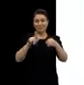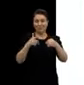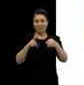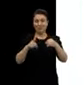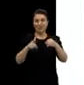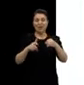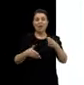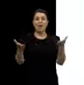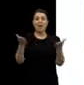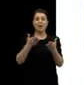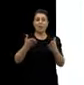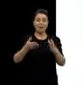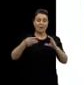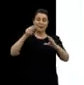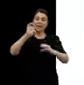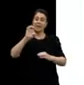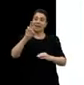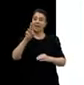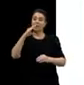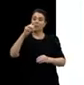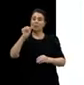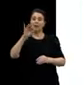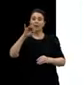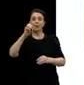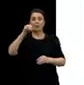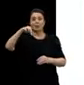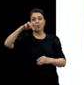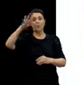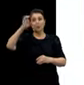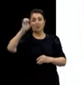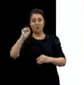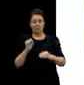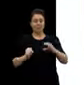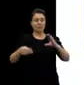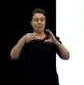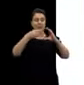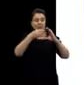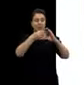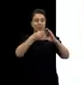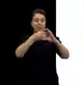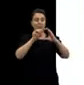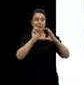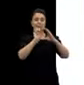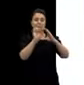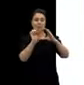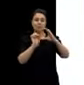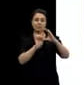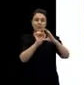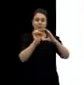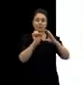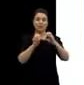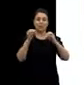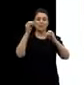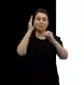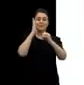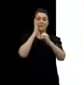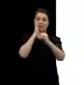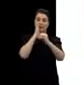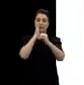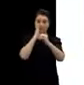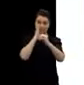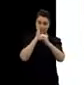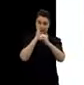Nas eucariontes, nós temos dois processos. Nós temos a mitose e nós temos a